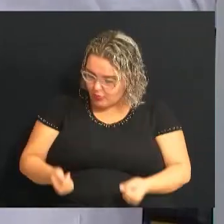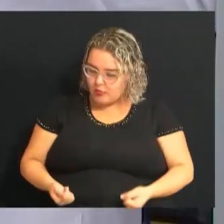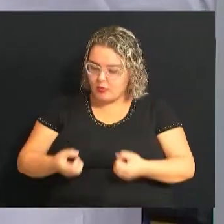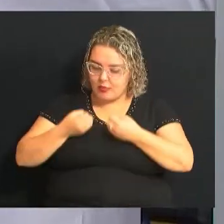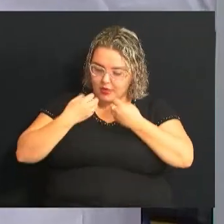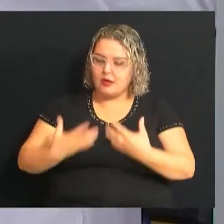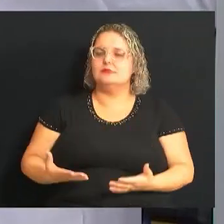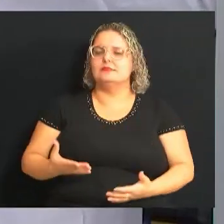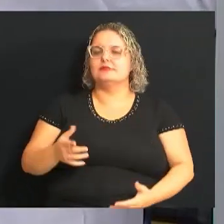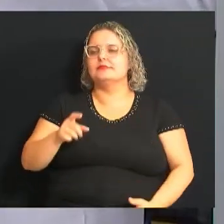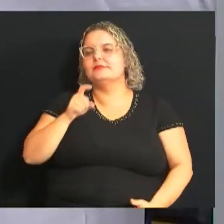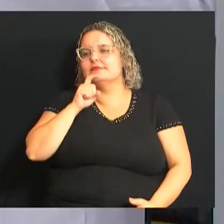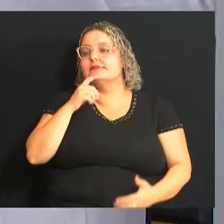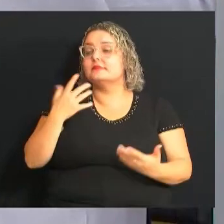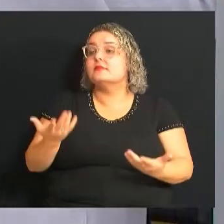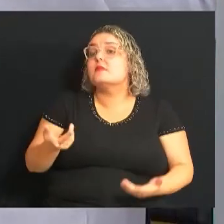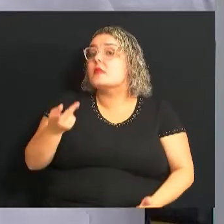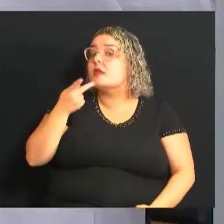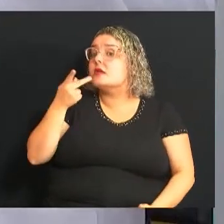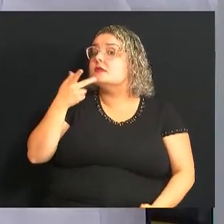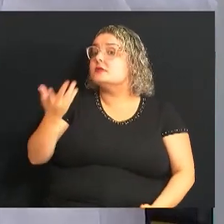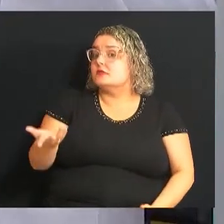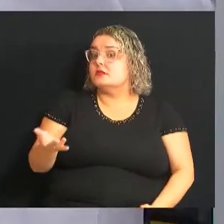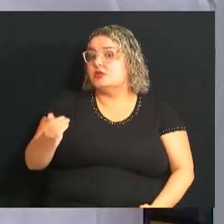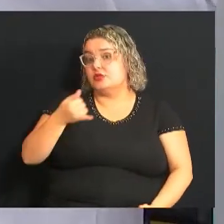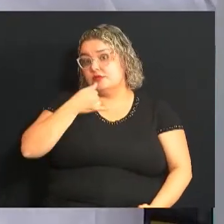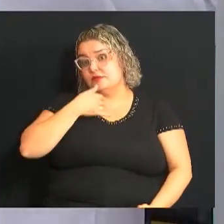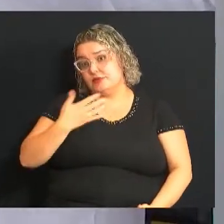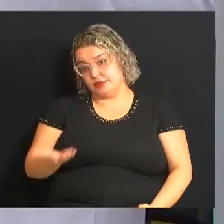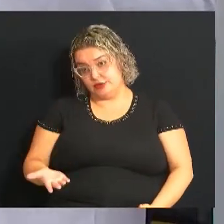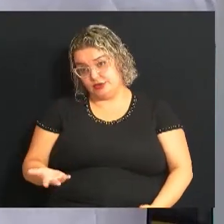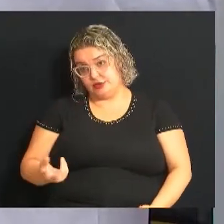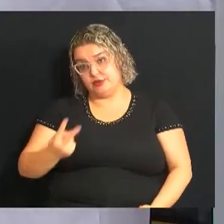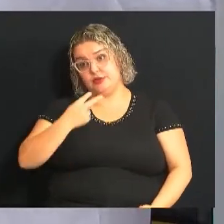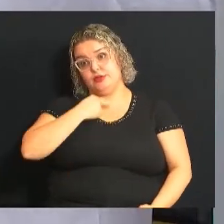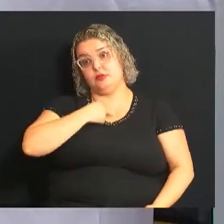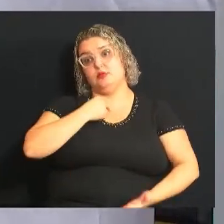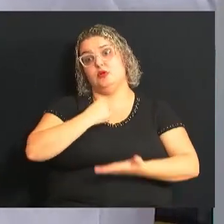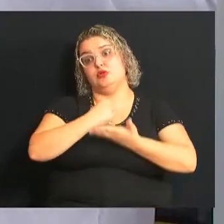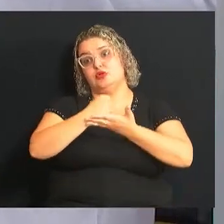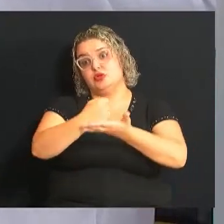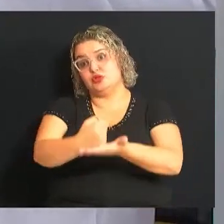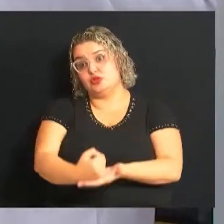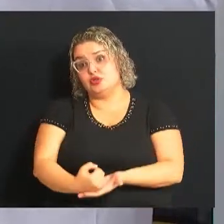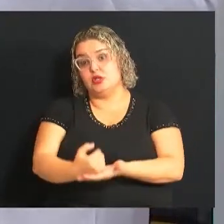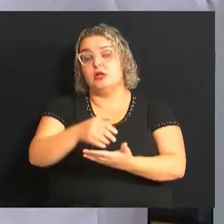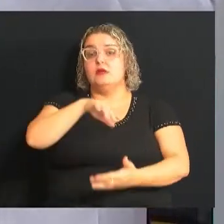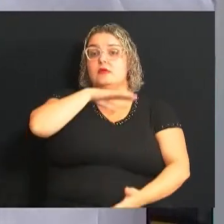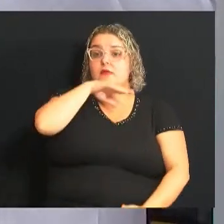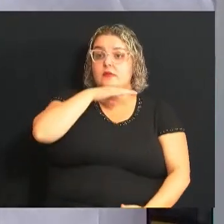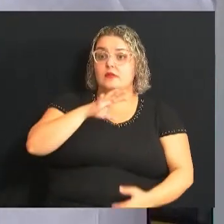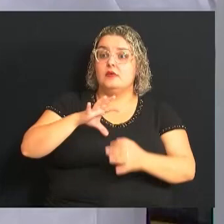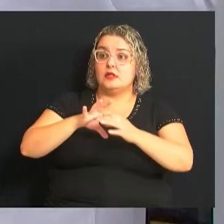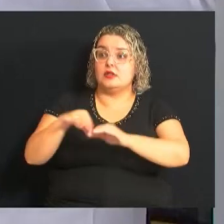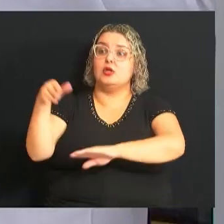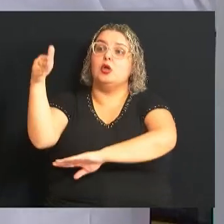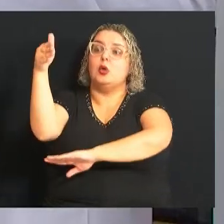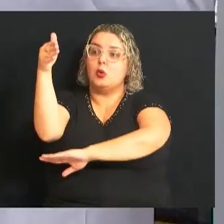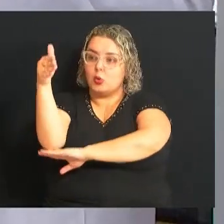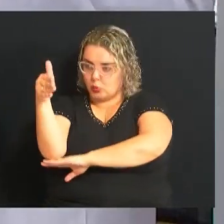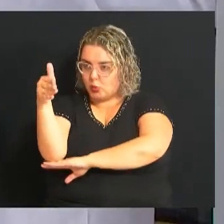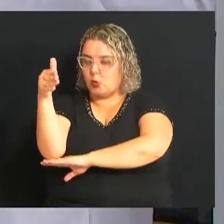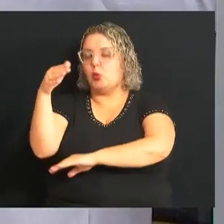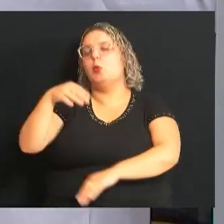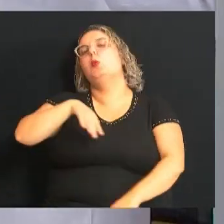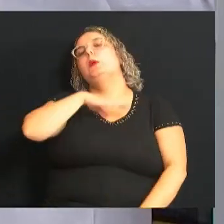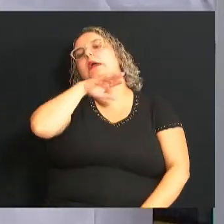gelada. Mas falando assim, infelizmente a família não pôde levar o animalzinho. Vai deixar em um hotel, por exemplo. Quais